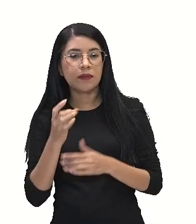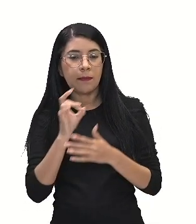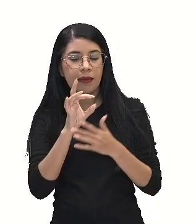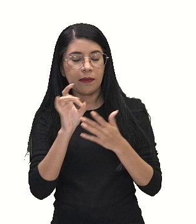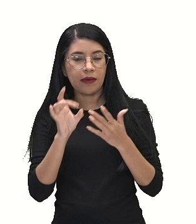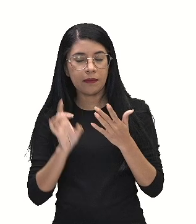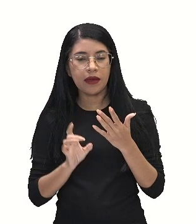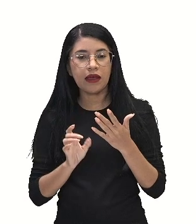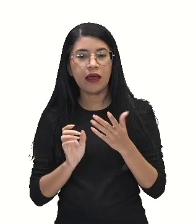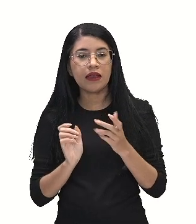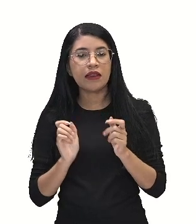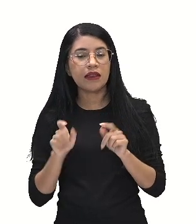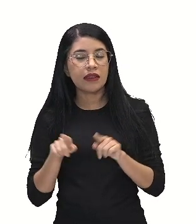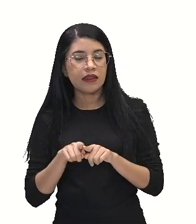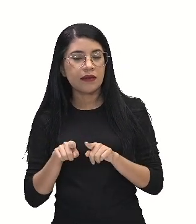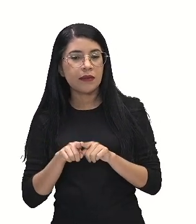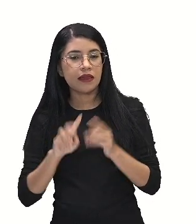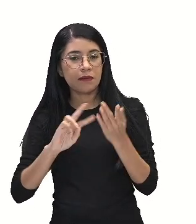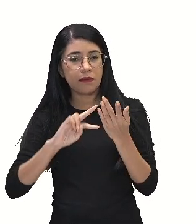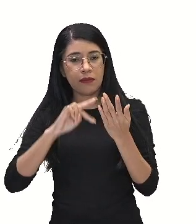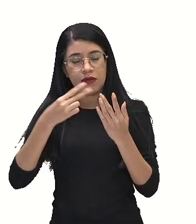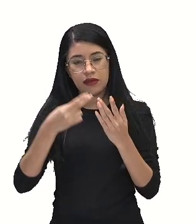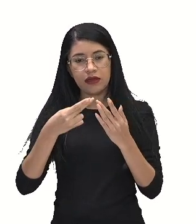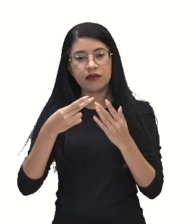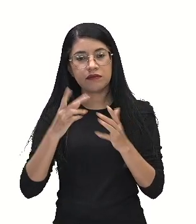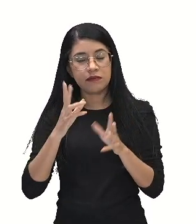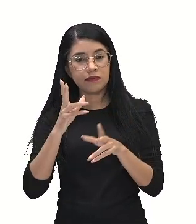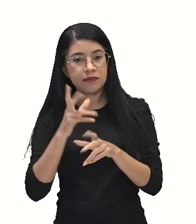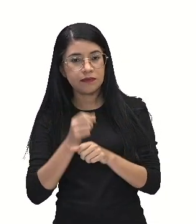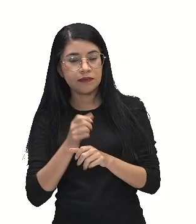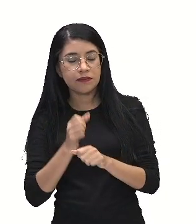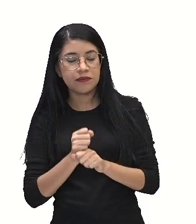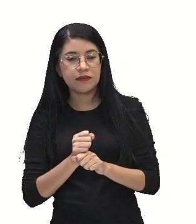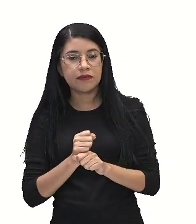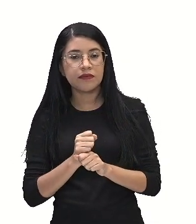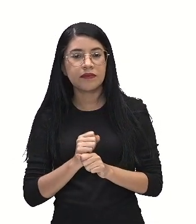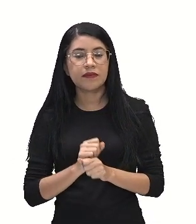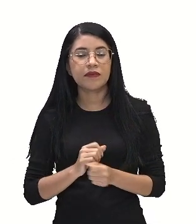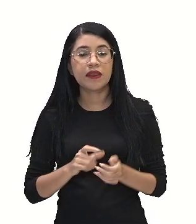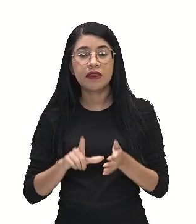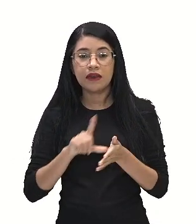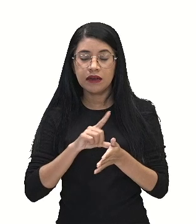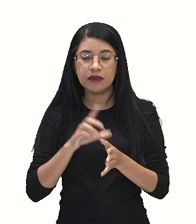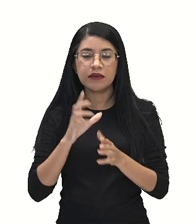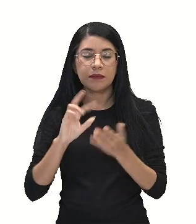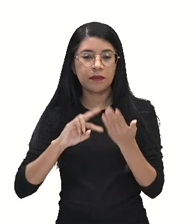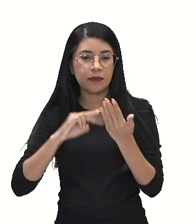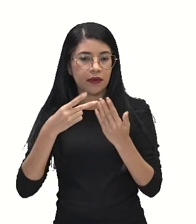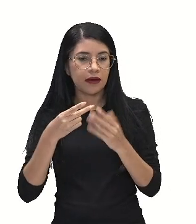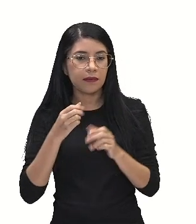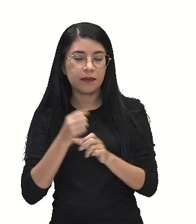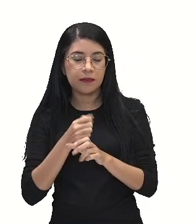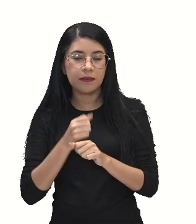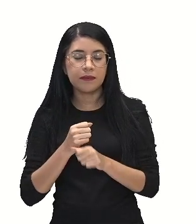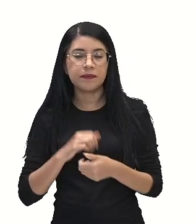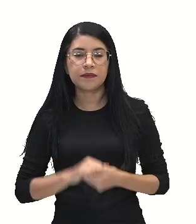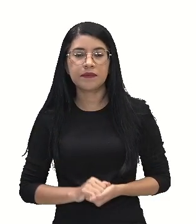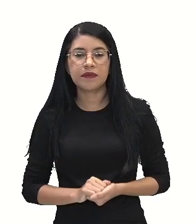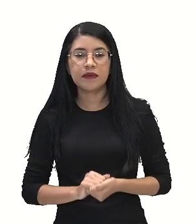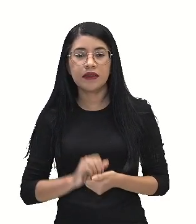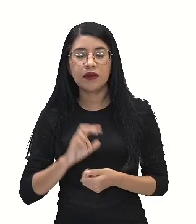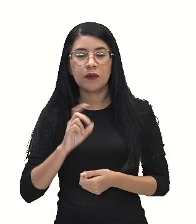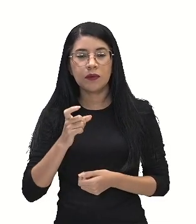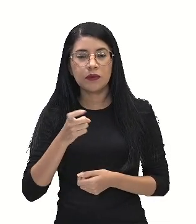aí algumas potências para a gente resolver, né? Então, vamos lá resolver as potências. X ao quadrado